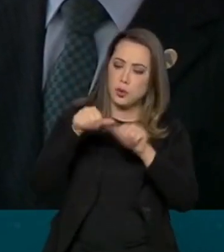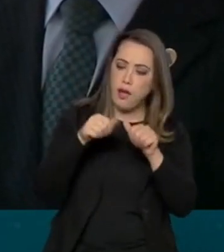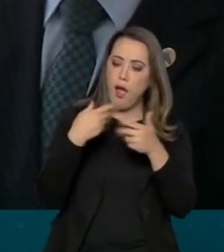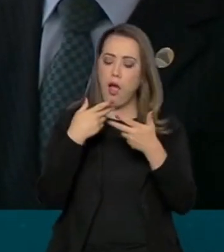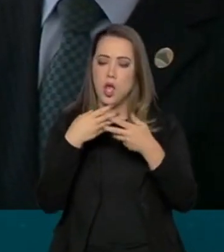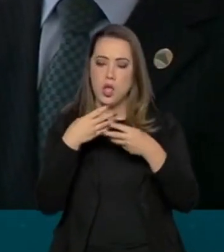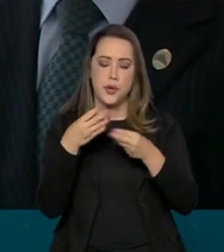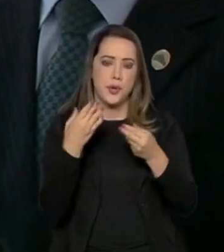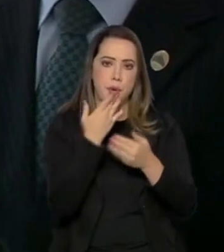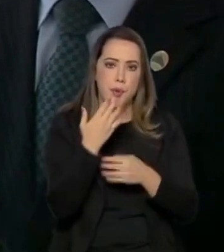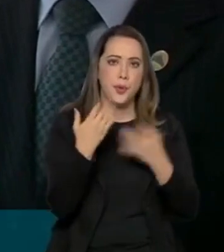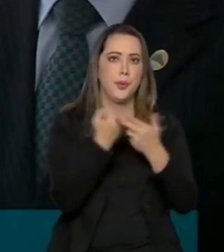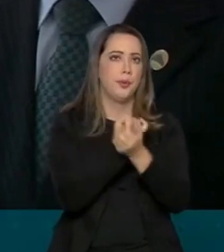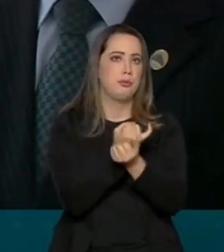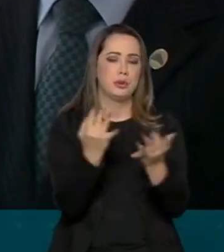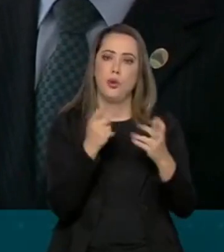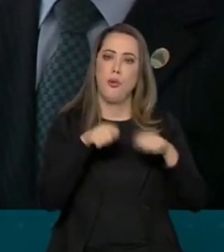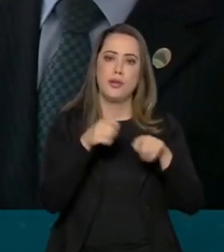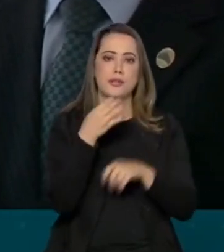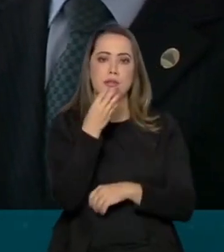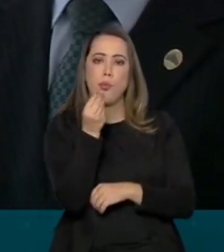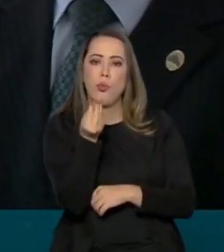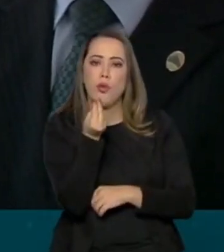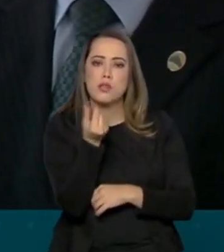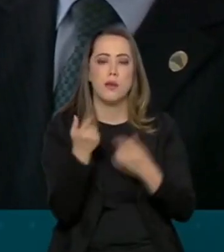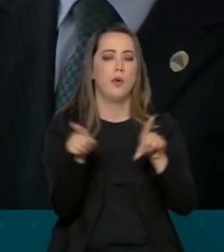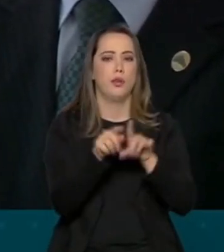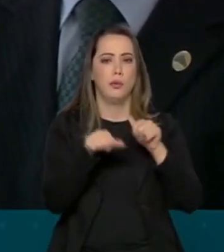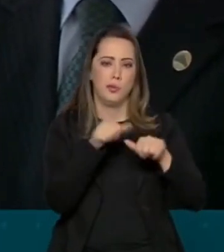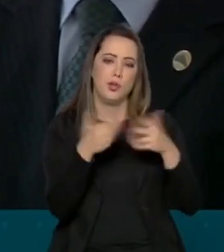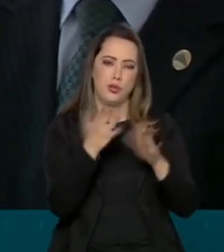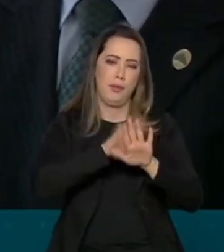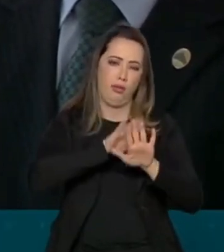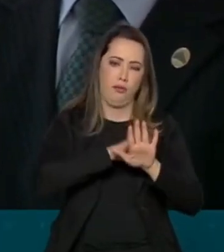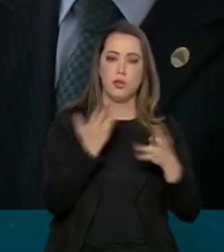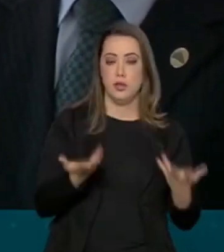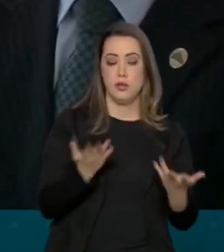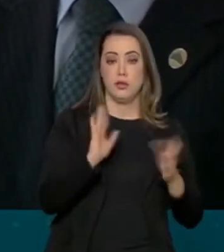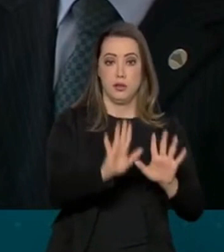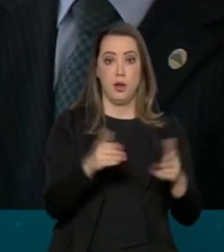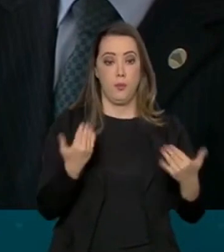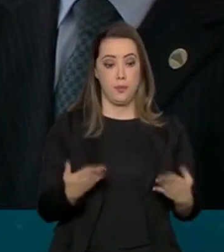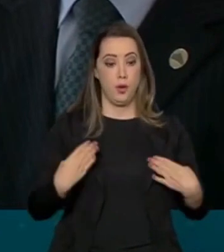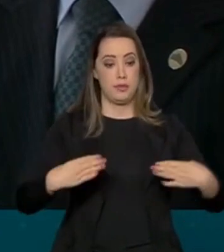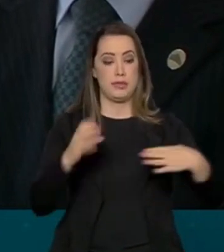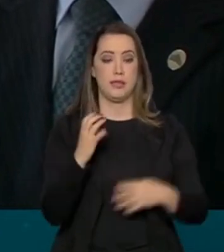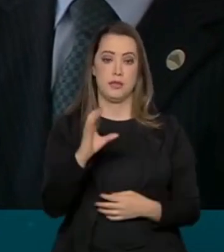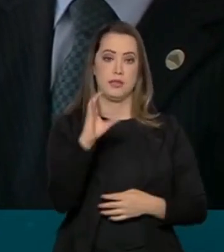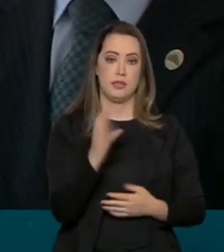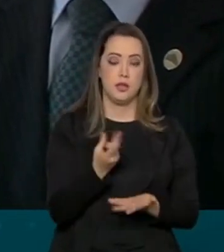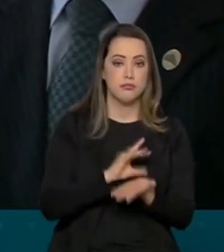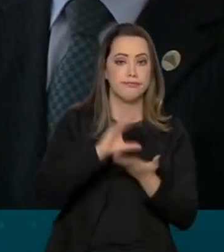aqui no Brasil, desenvolvida toda a tecnologia aqui. Por isso, o Ministério de Ciência, Tecnologia e Inovações investiu em 15 protocolos,